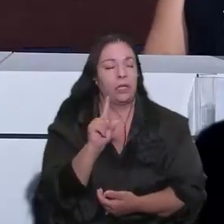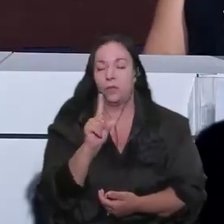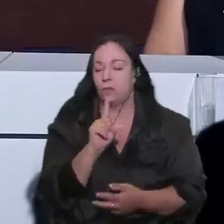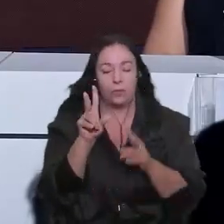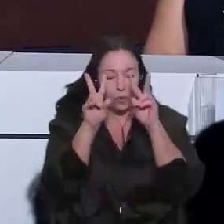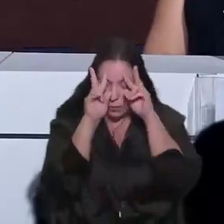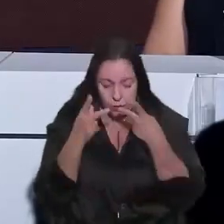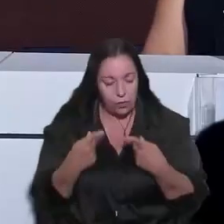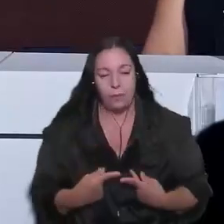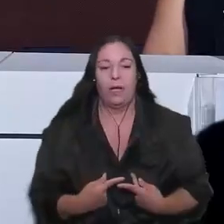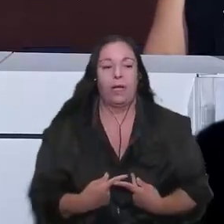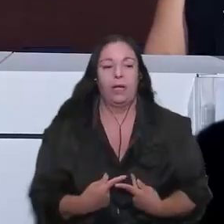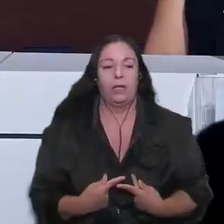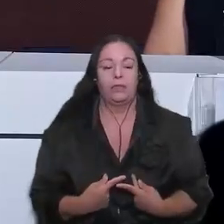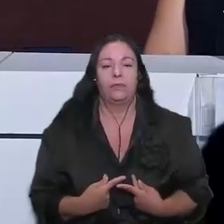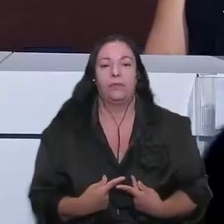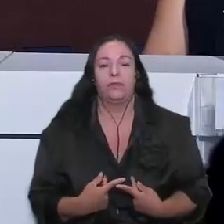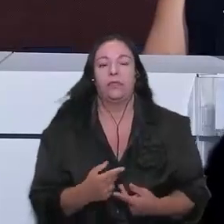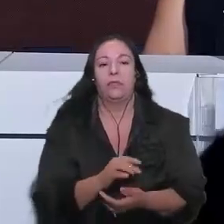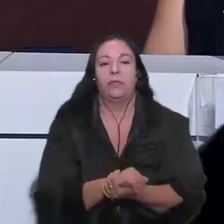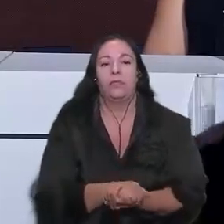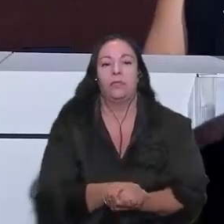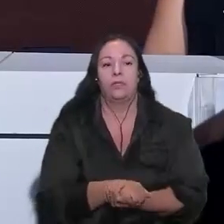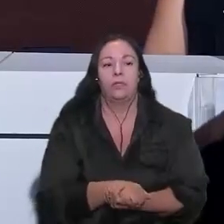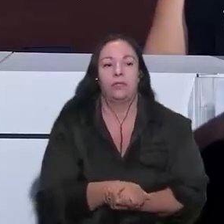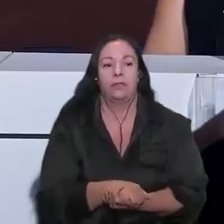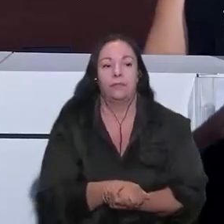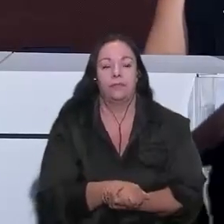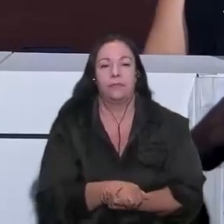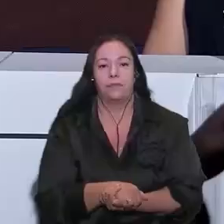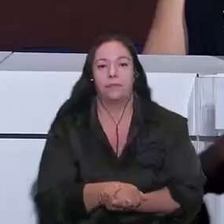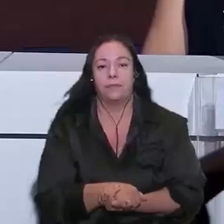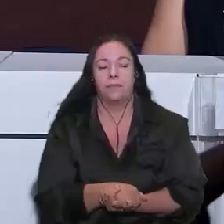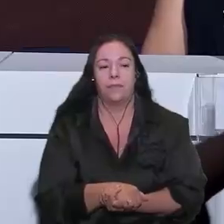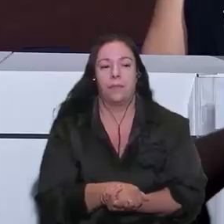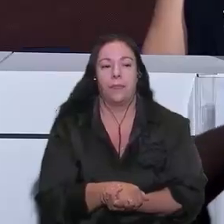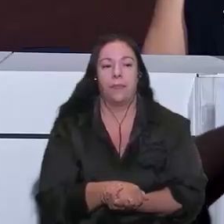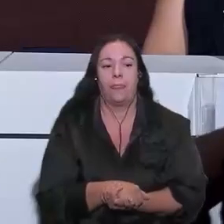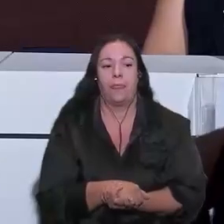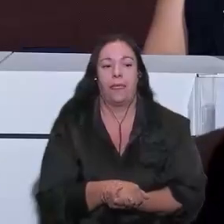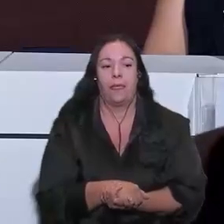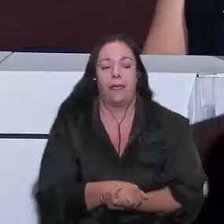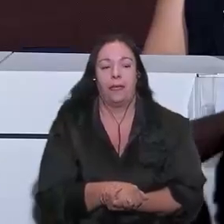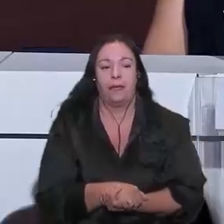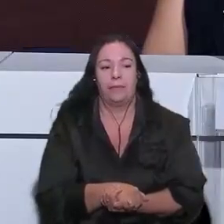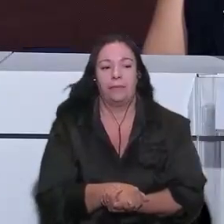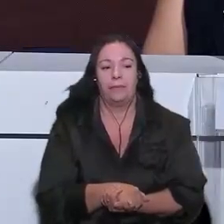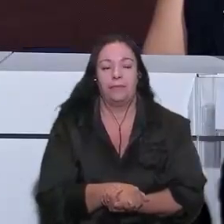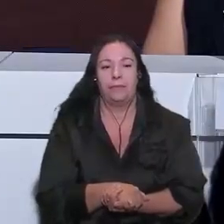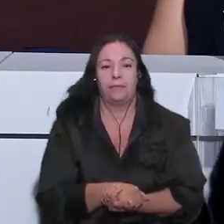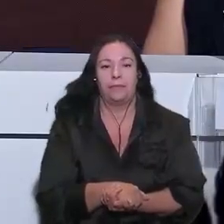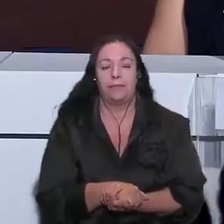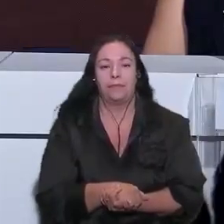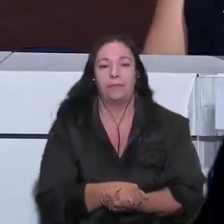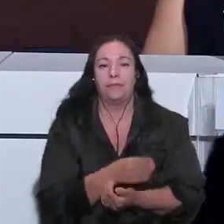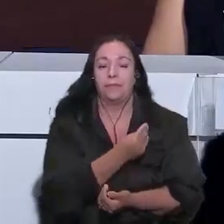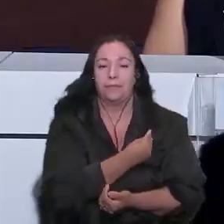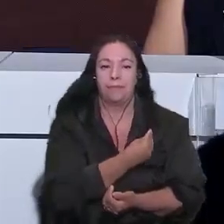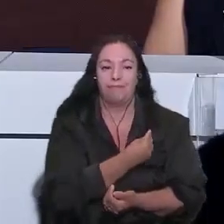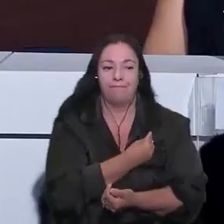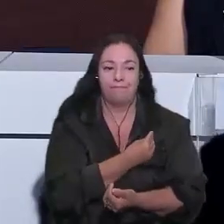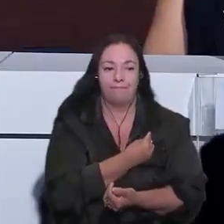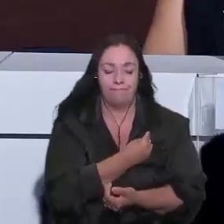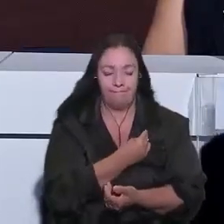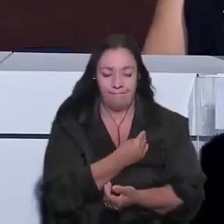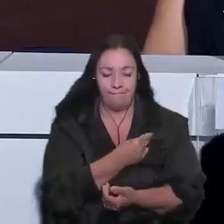humanos. Nós só temos o privilégio de ponderar acerca da humanidade, de elaborar acerca da humanidade, como